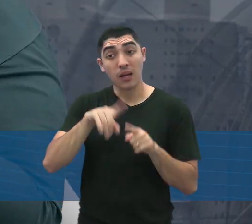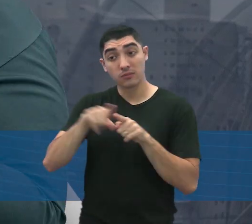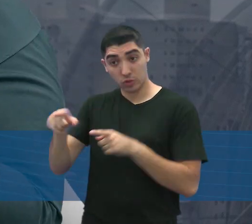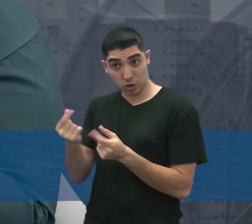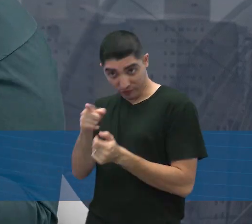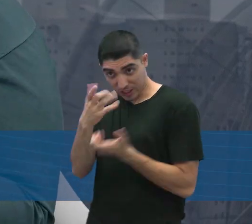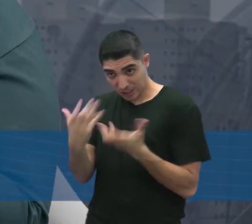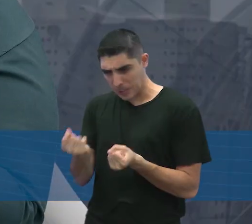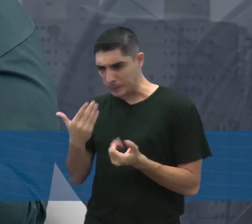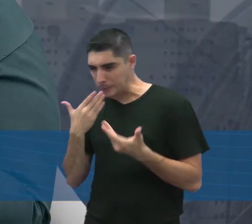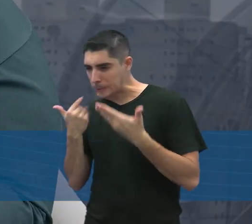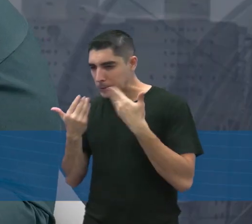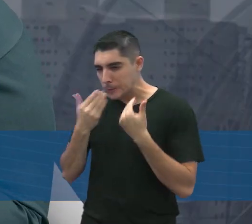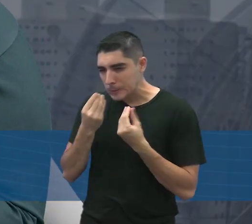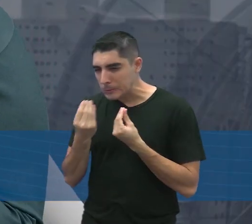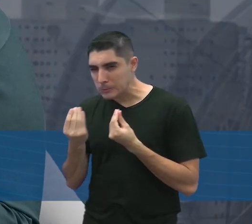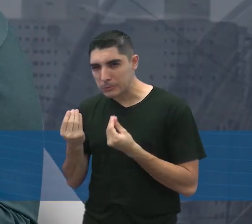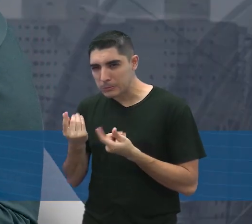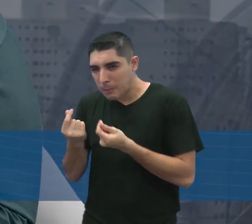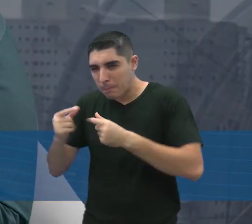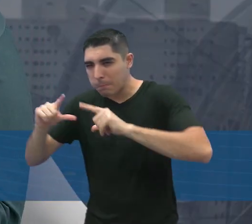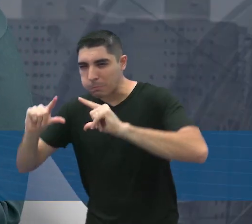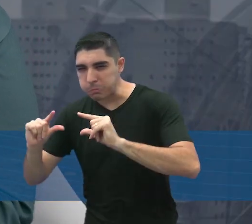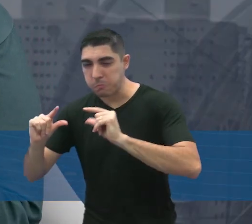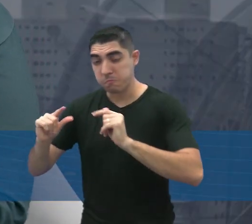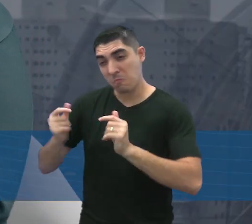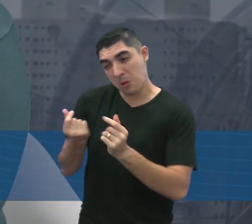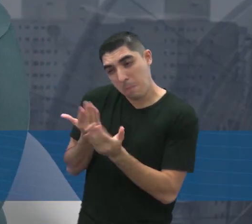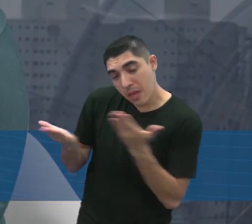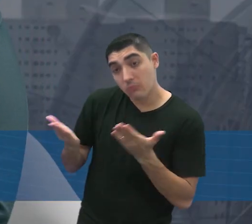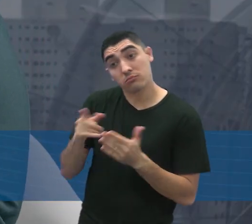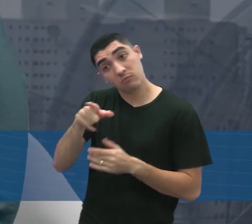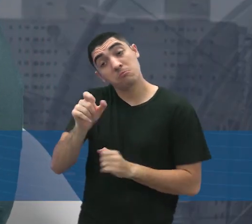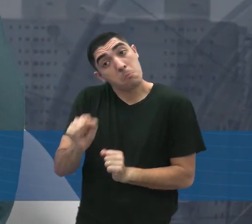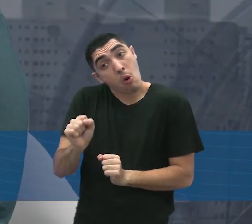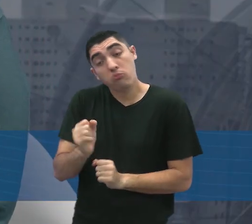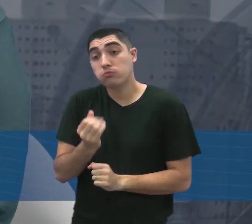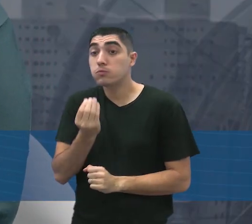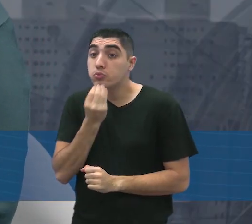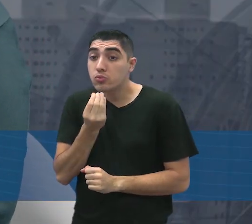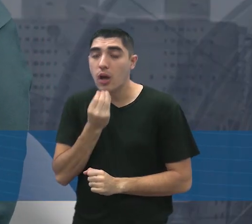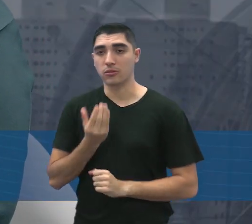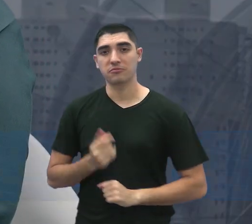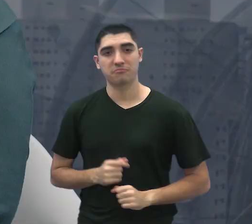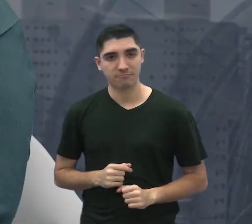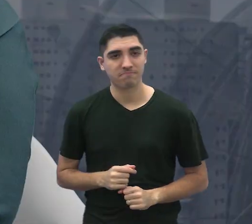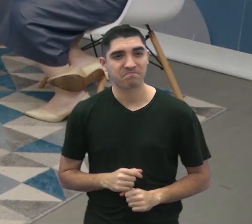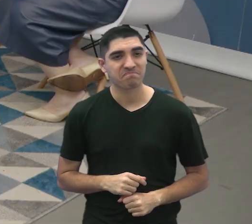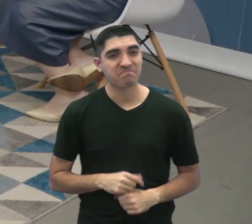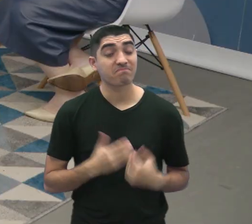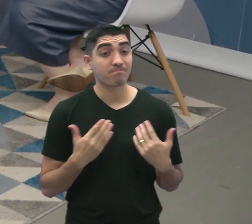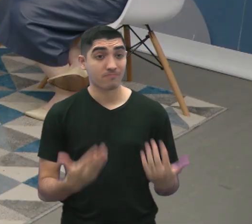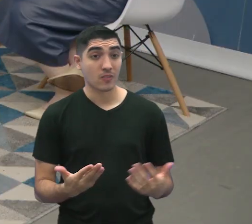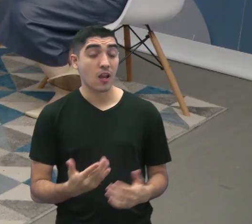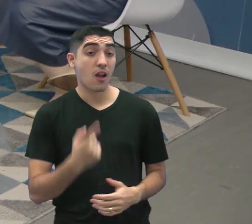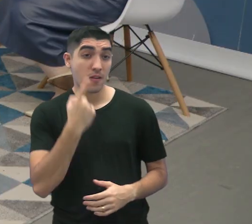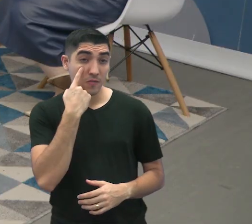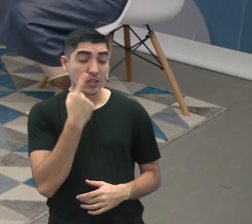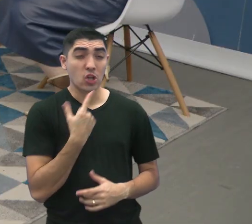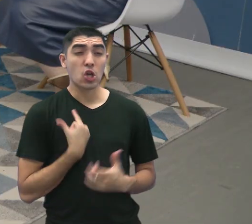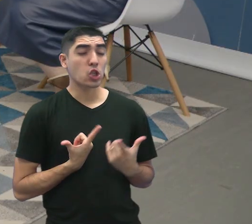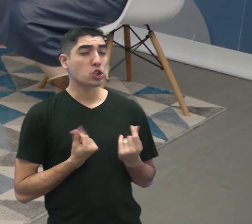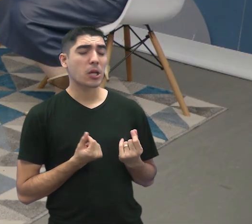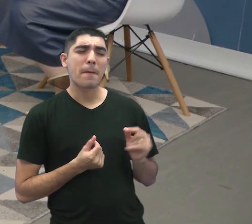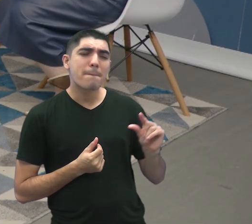forma hoje conservadora esse momento nos permite ter uma rentabilidade bem interessante e única. Gente, não tem muito para